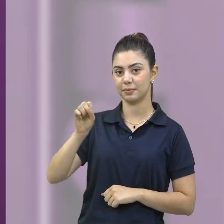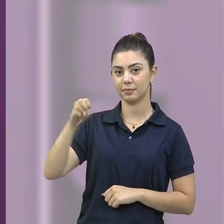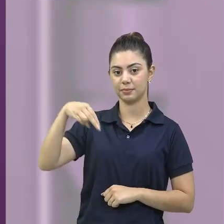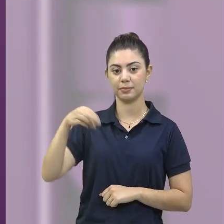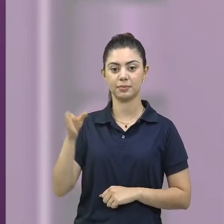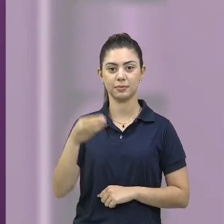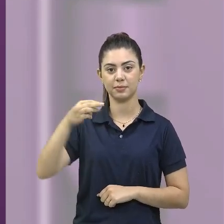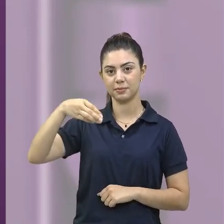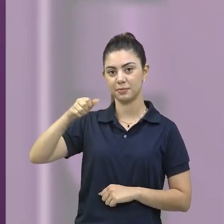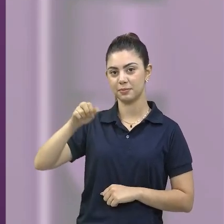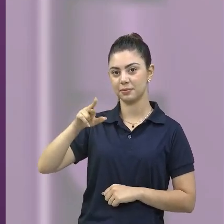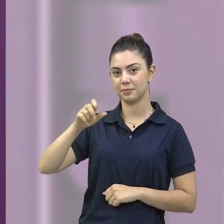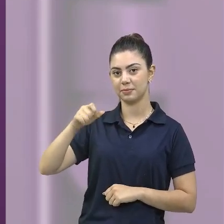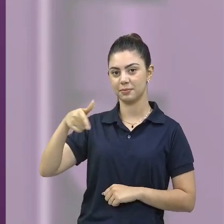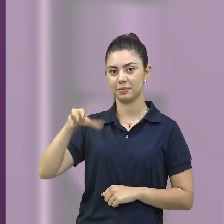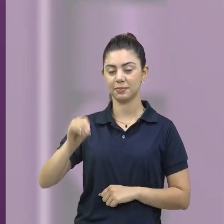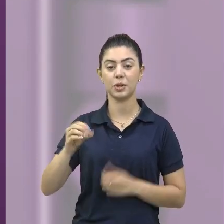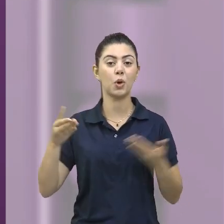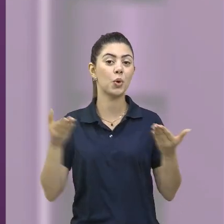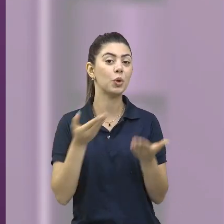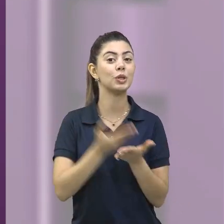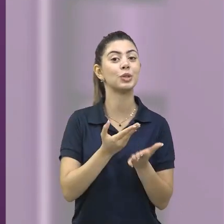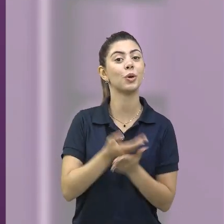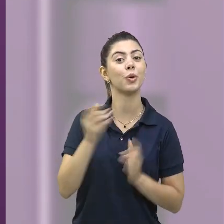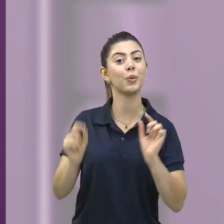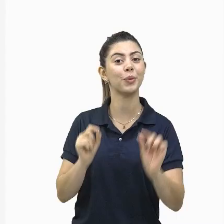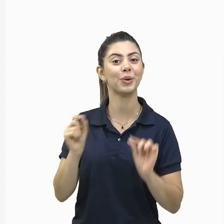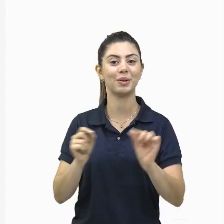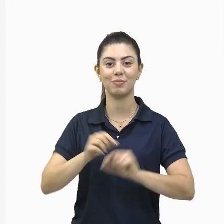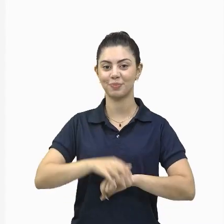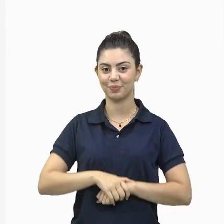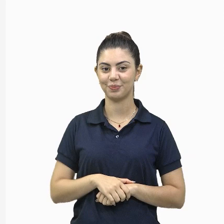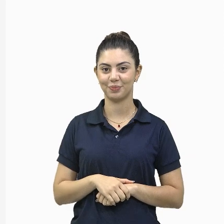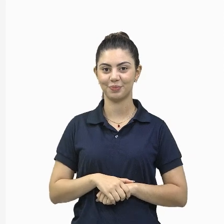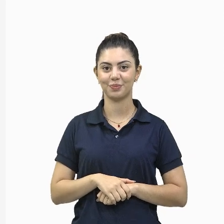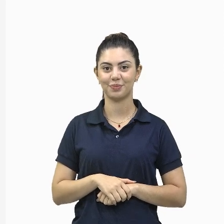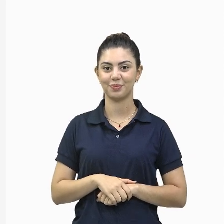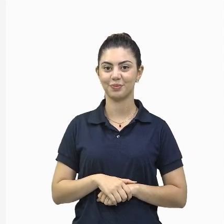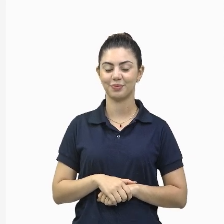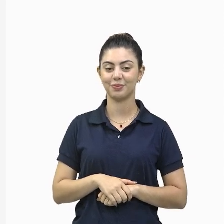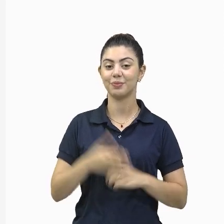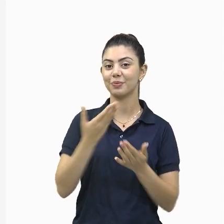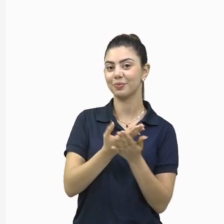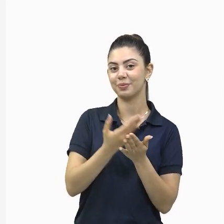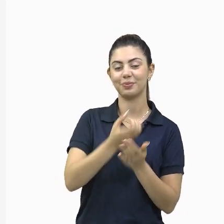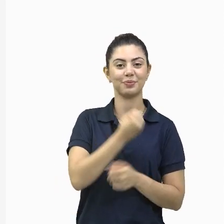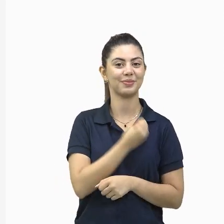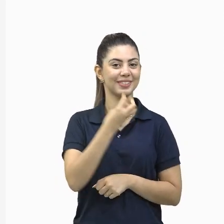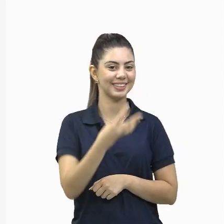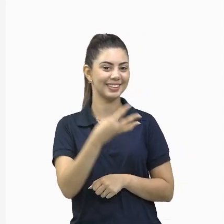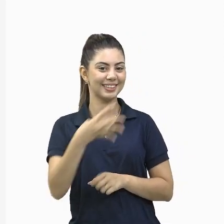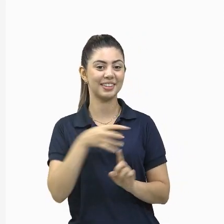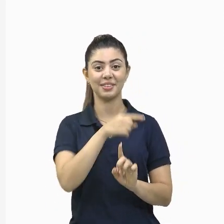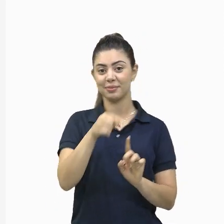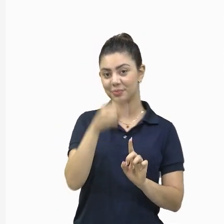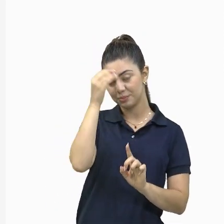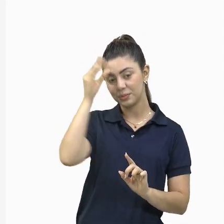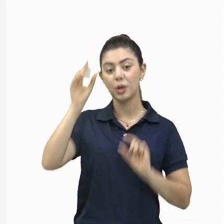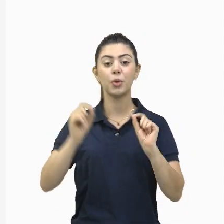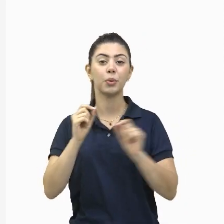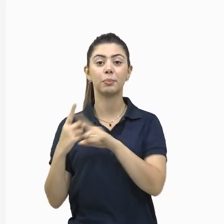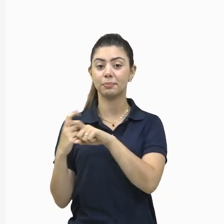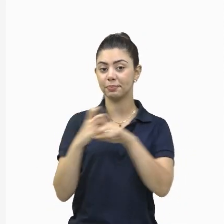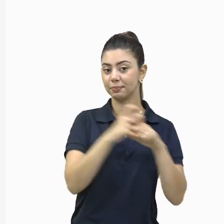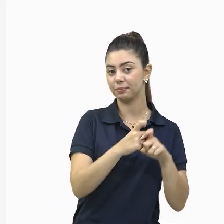Marão. E vamos ver o que temos para a nossa aula de hoje. A aula de número 34 traz como objeto de